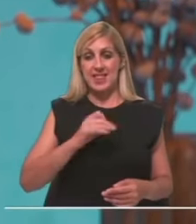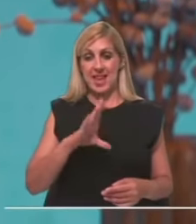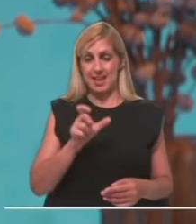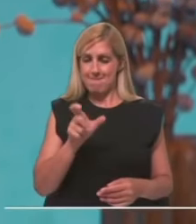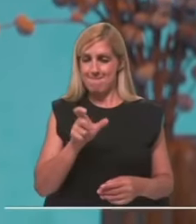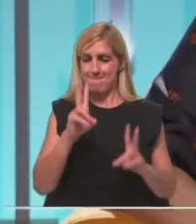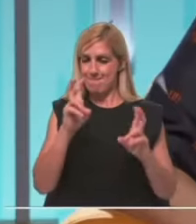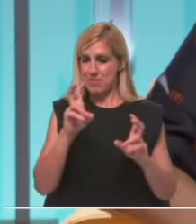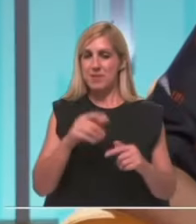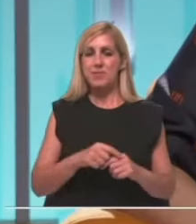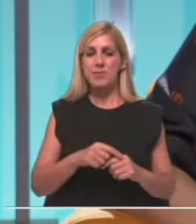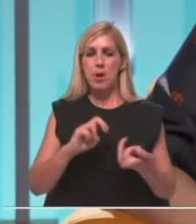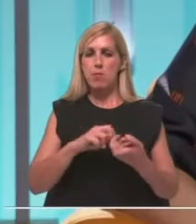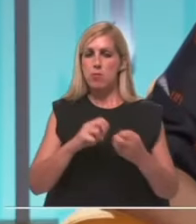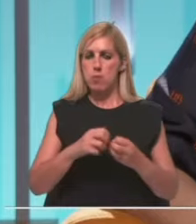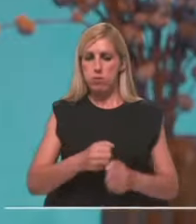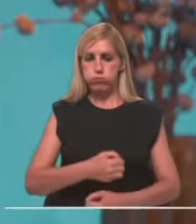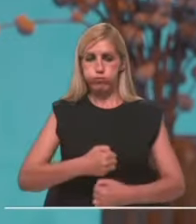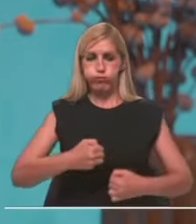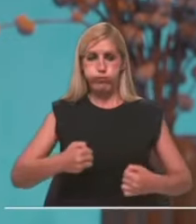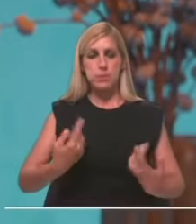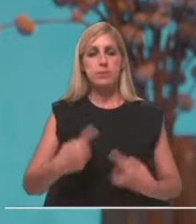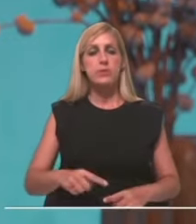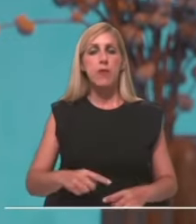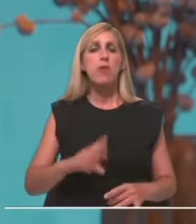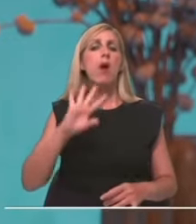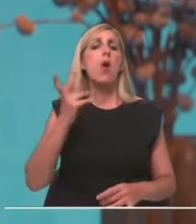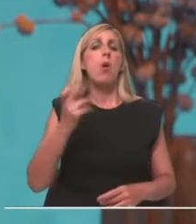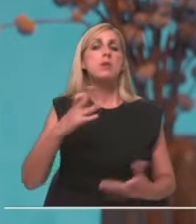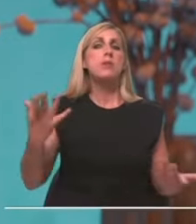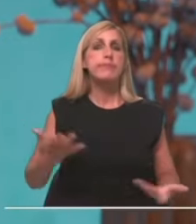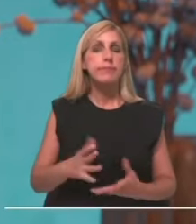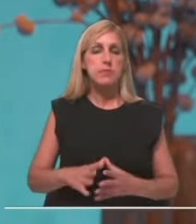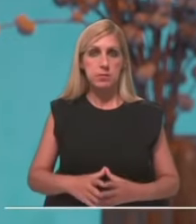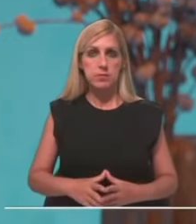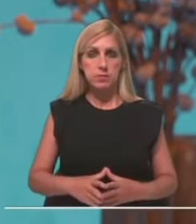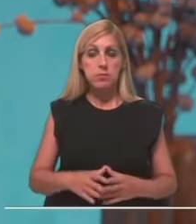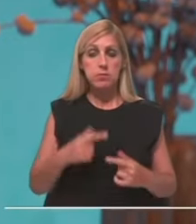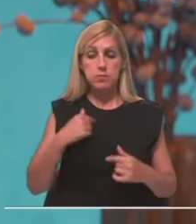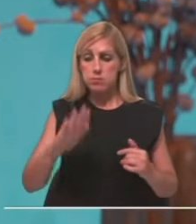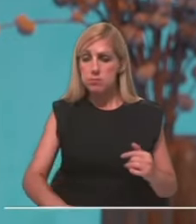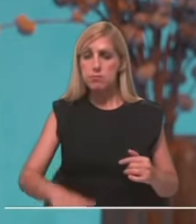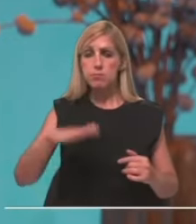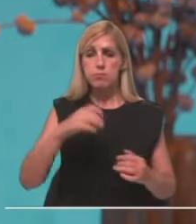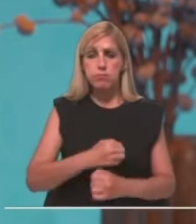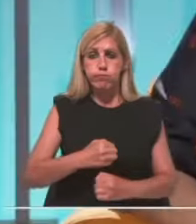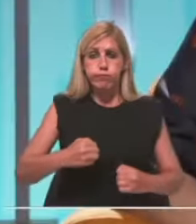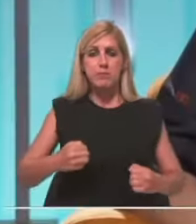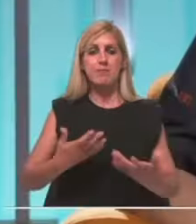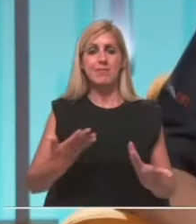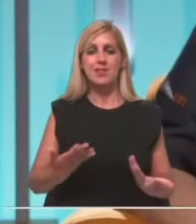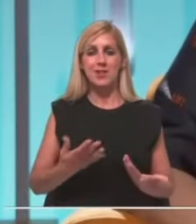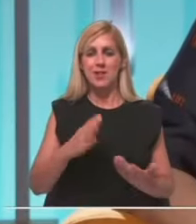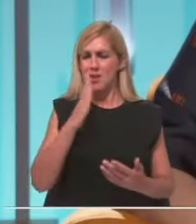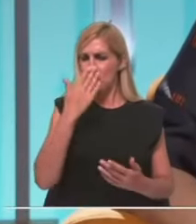Houve ali uma altura que teve problemas de peso, não foi? Exato. O que é que lhe aconteceu? Eu, desde pequeno, sempre fui gordinho. Sempre assim, gordinho. Não